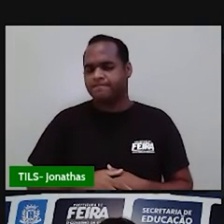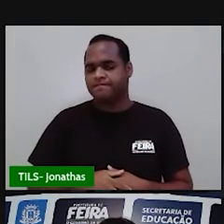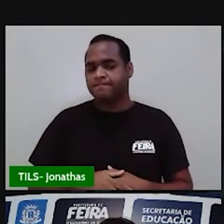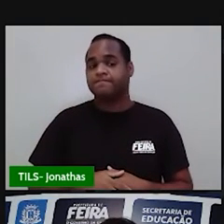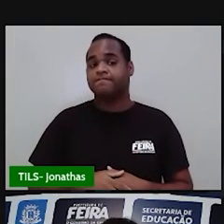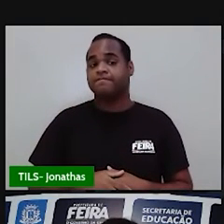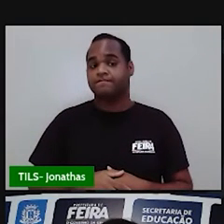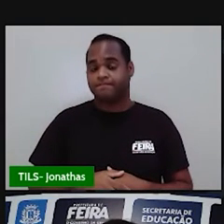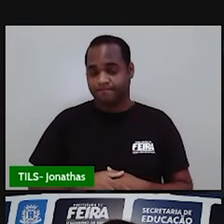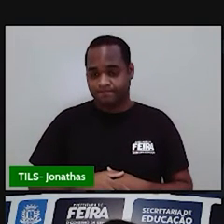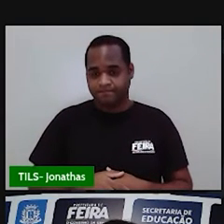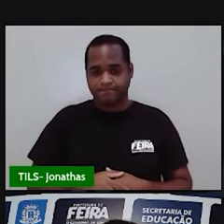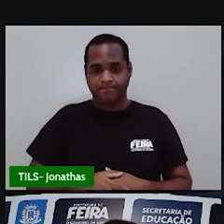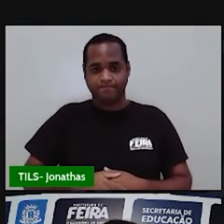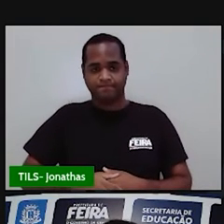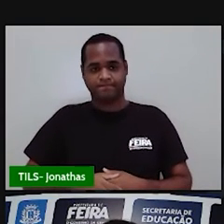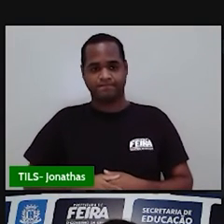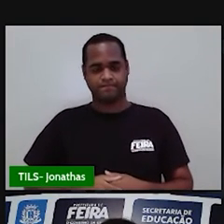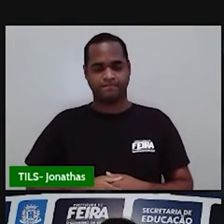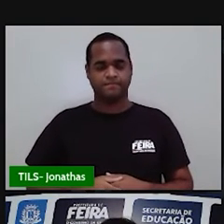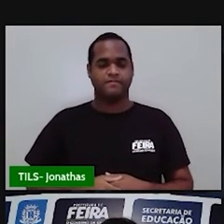né? Bom,